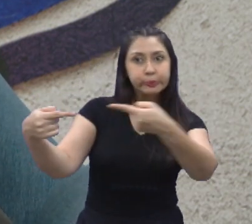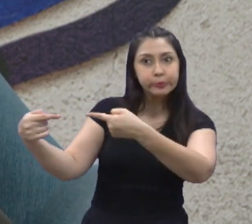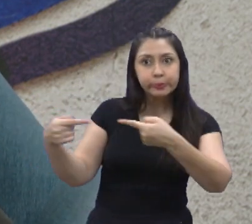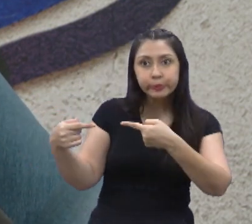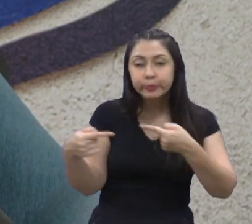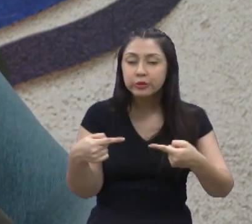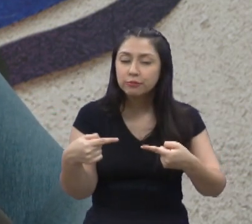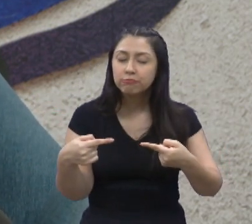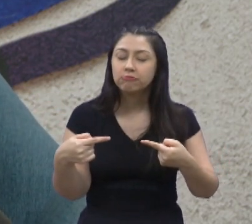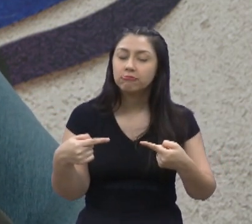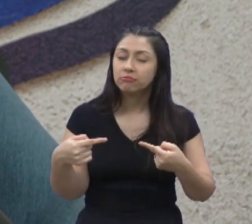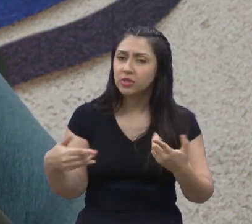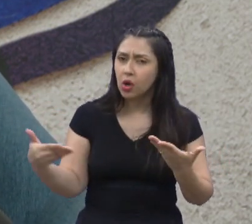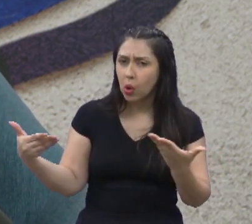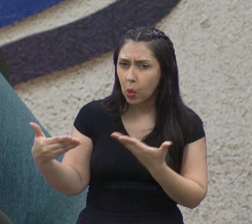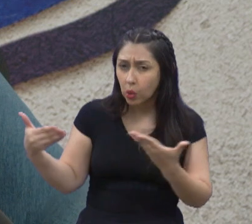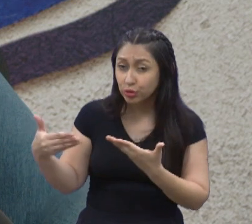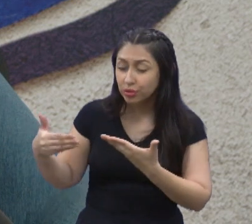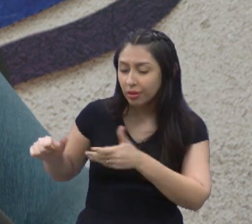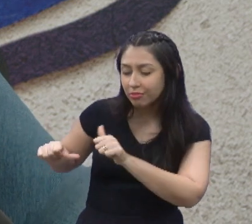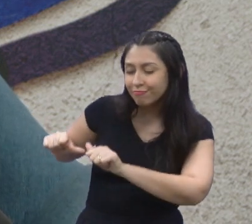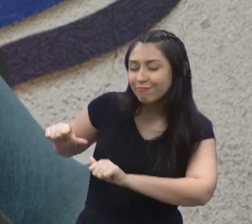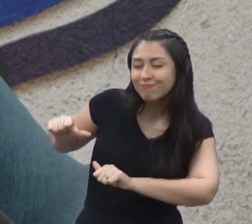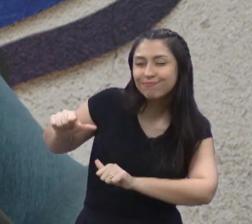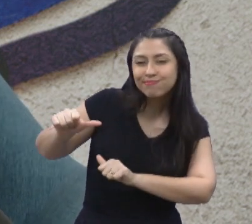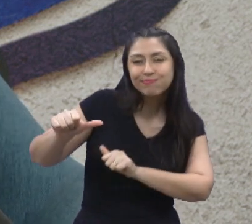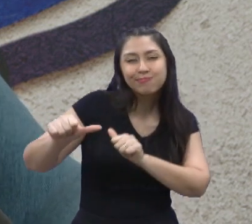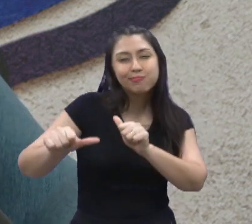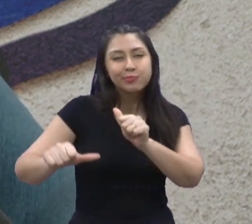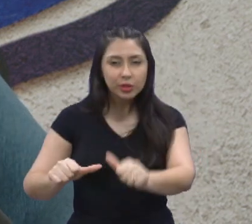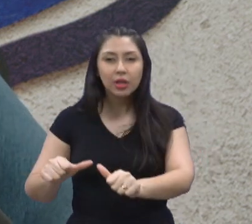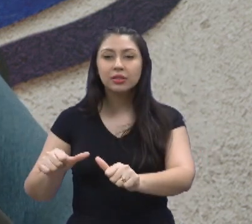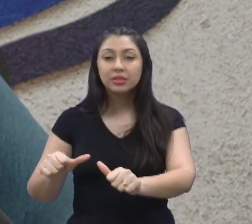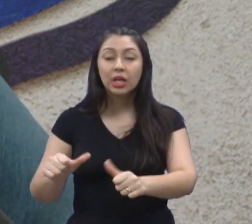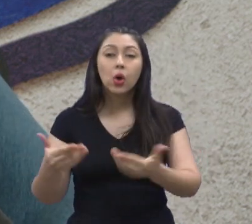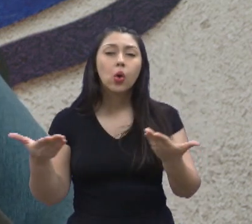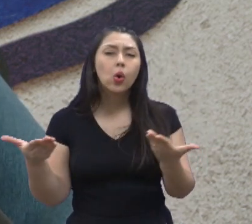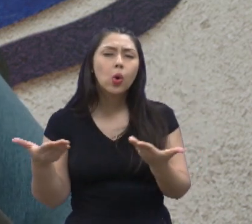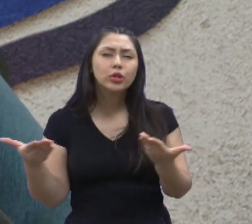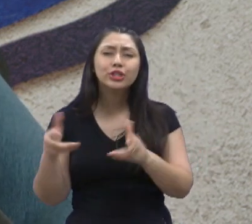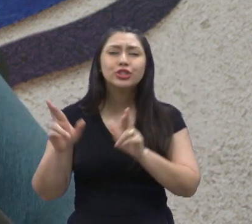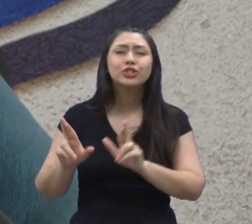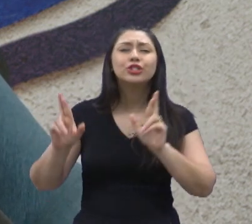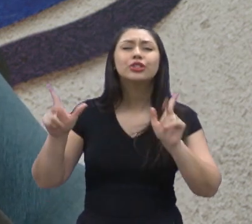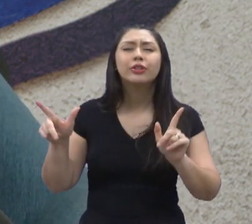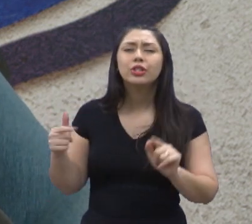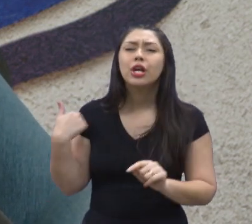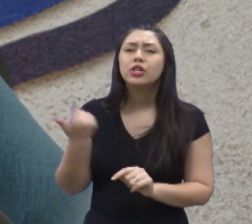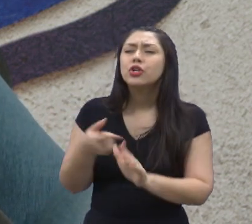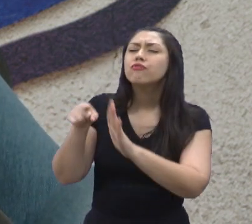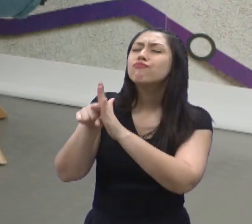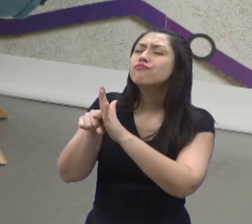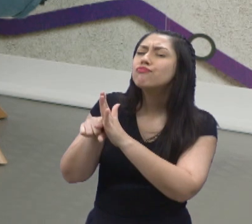hoje numa transição, vamos dizer assim. Hoje é venda consultiva. Consultiva? Consultiva. O que é não é